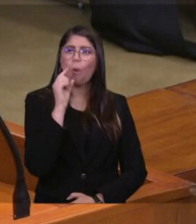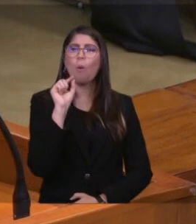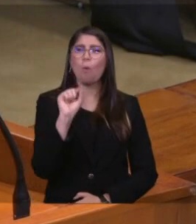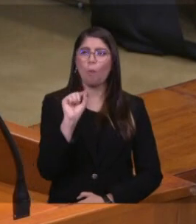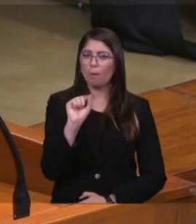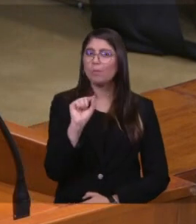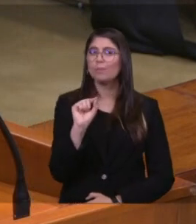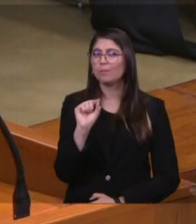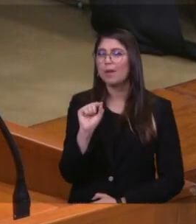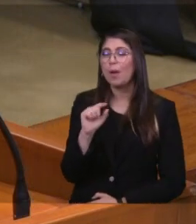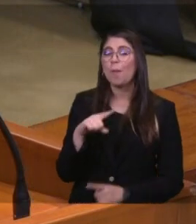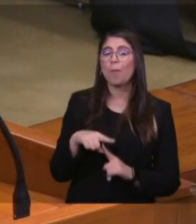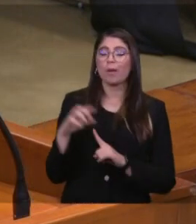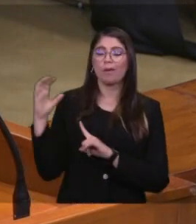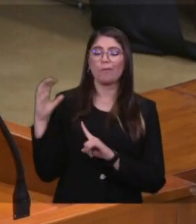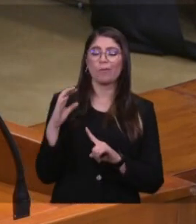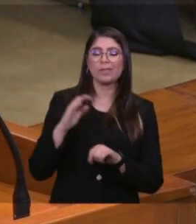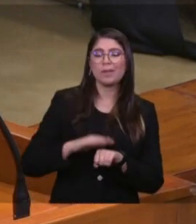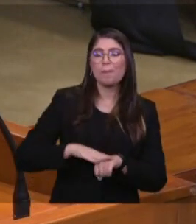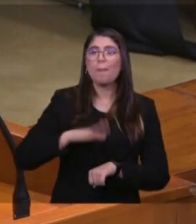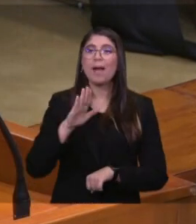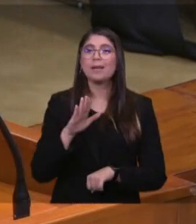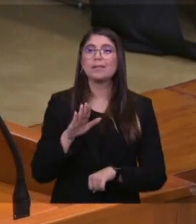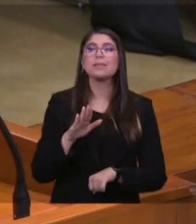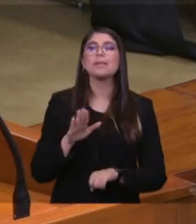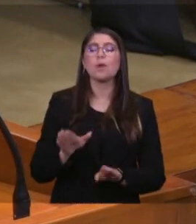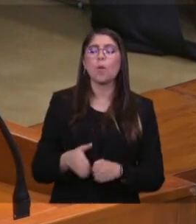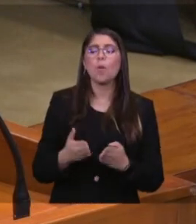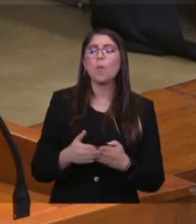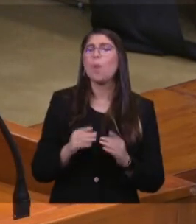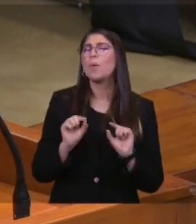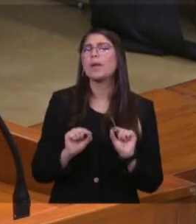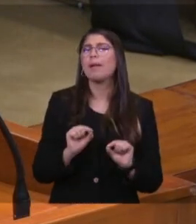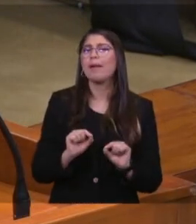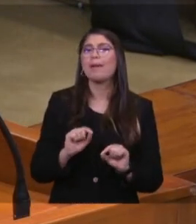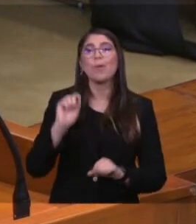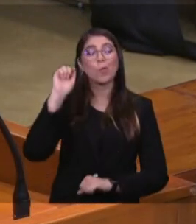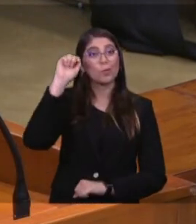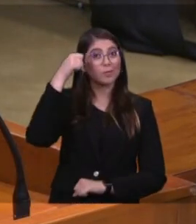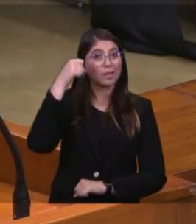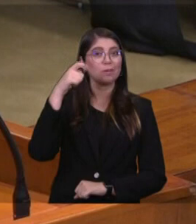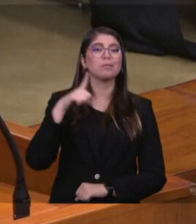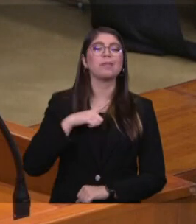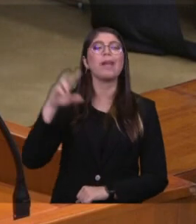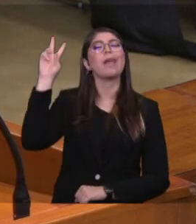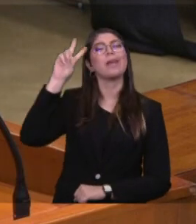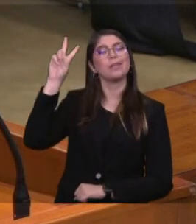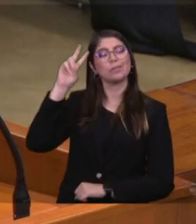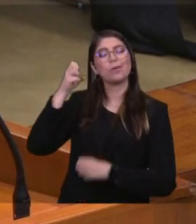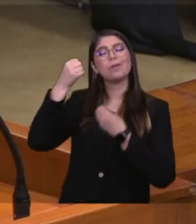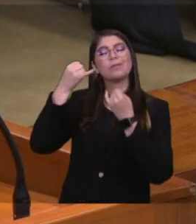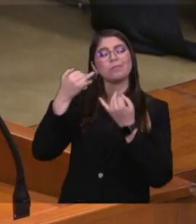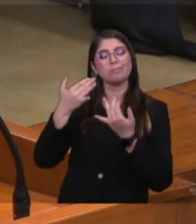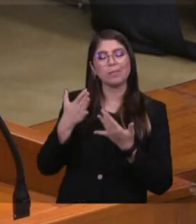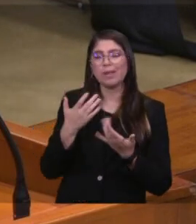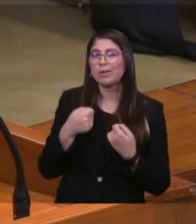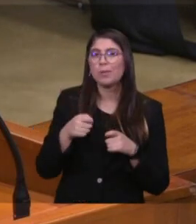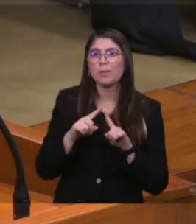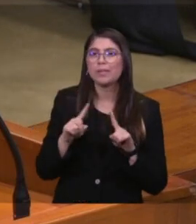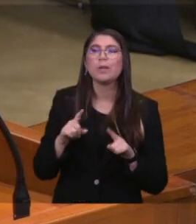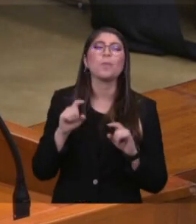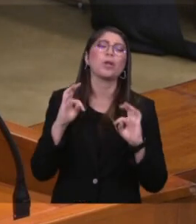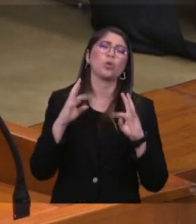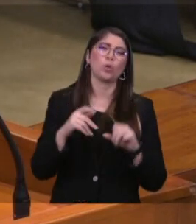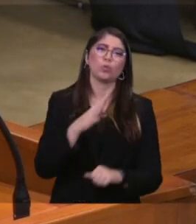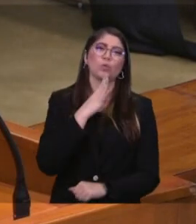A pobreza afeta muito mais intensamente as pessoas negras por razões históricas que não vem ao caso aqui dizer, até porque nós todos